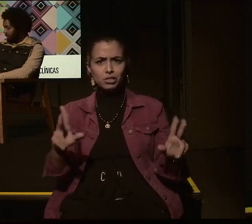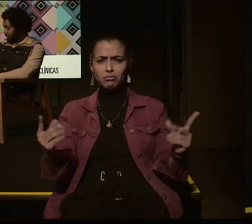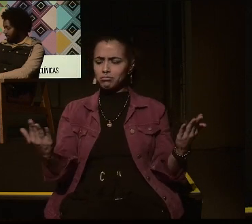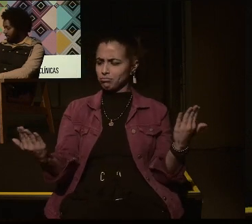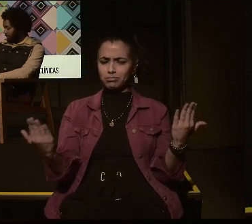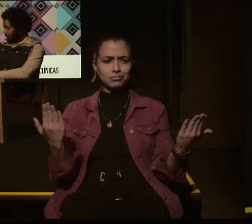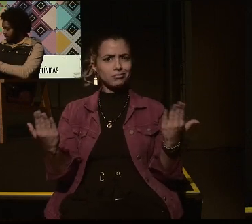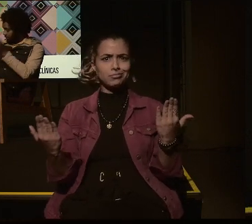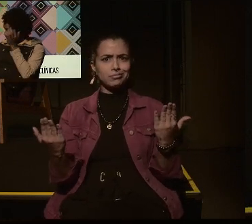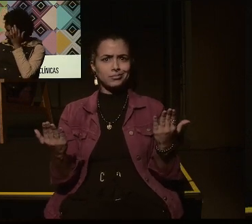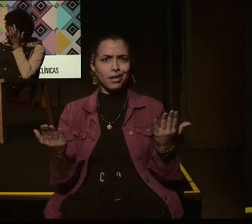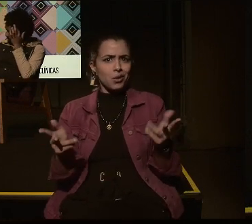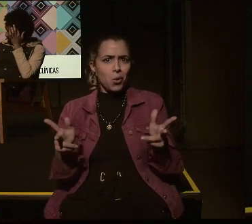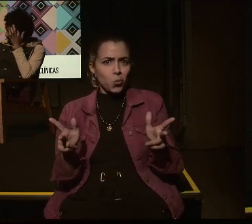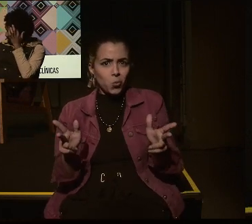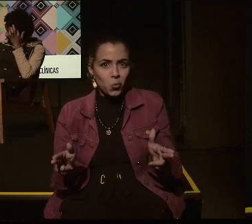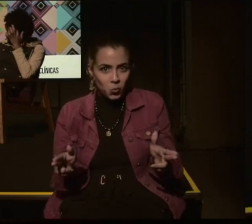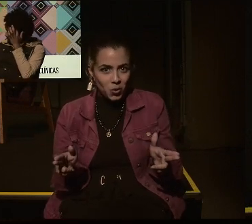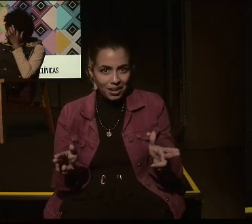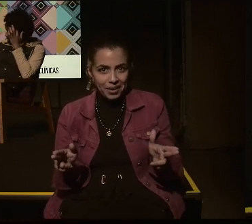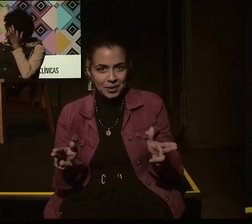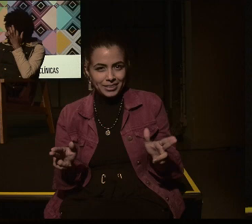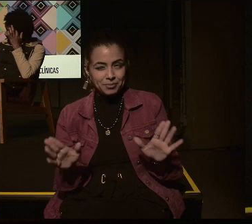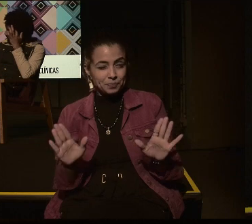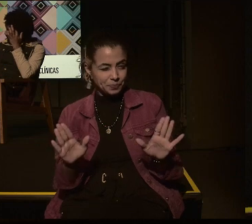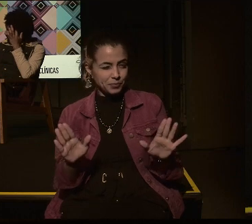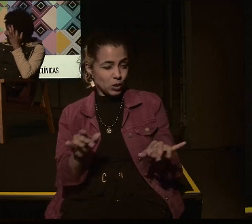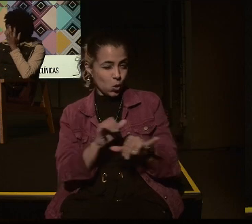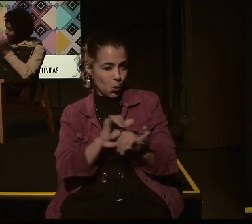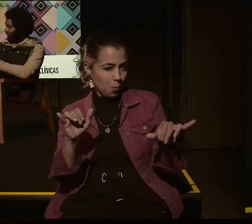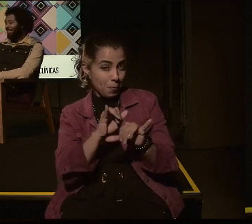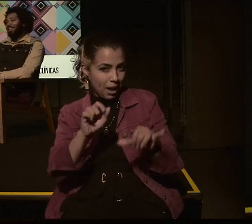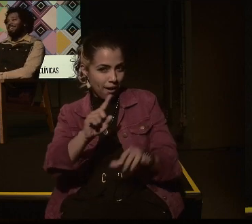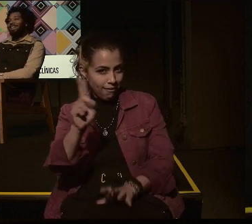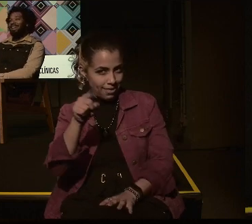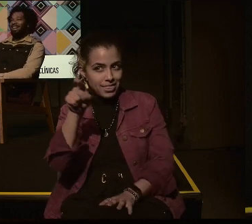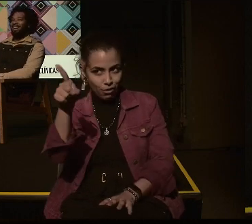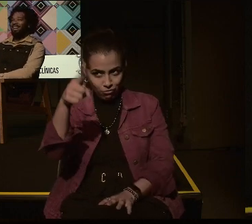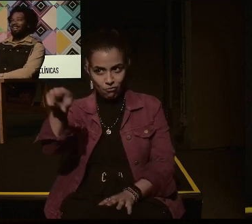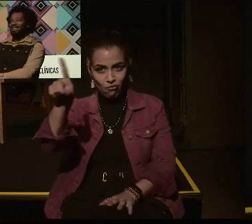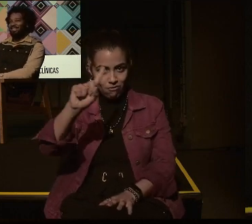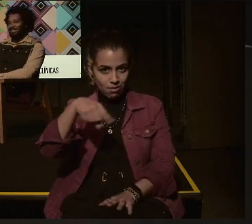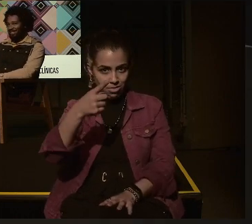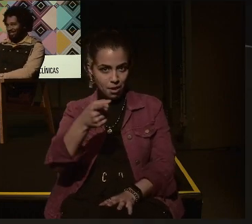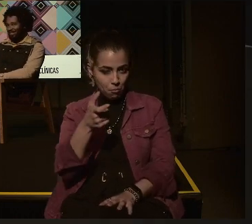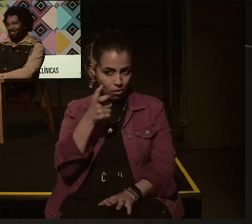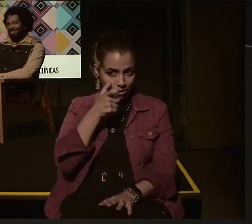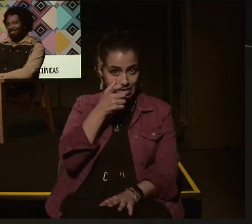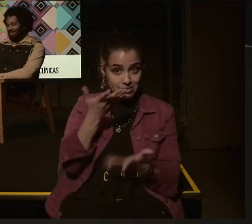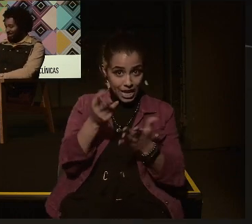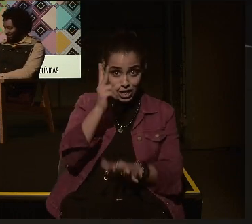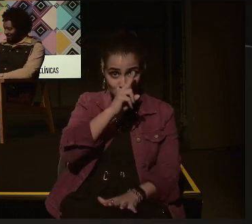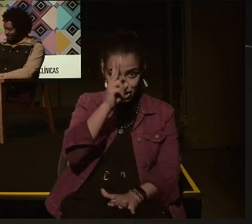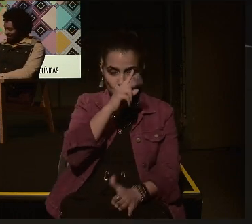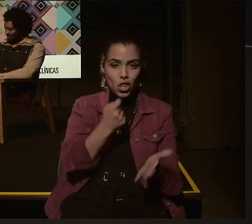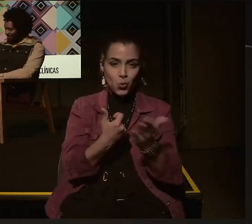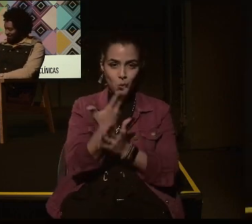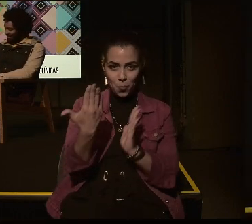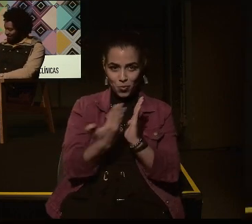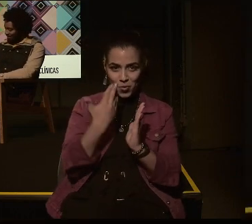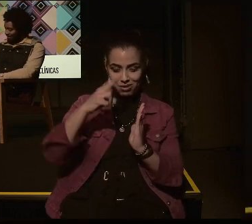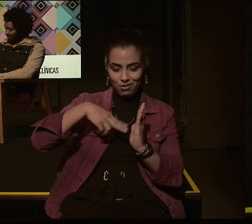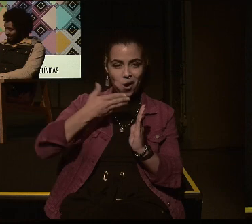E aí, veja, eu não vou, meu largamento aí, você fazer a propaganda, vocês compram o livro lá, tá, essa história tá lá. Mas aí, veja a